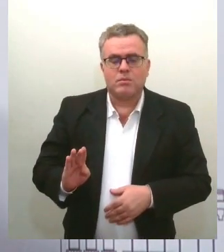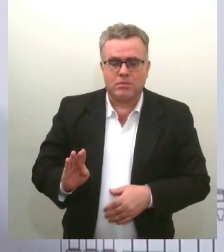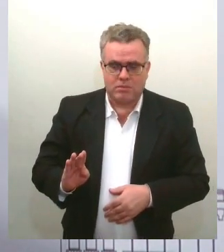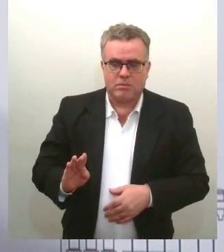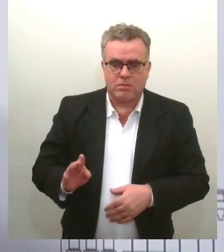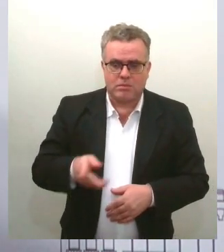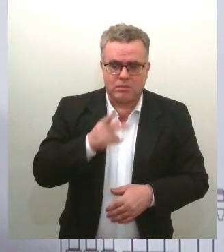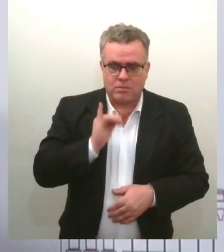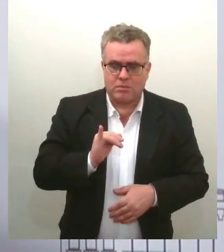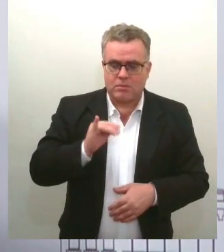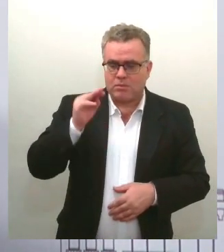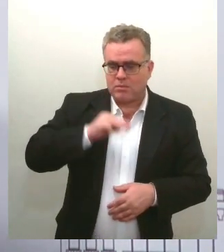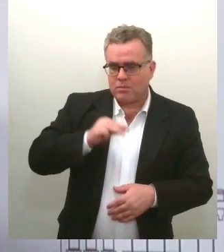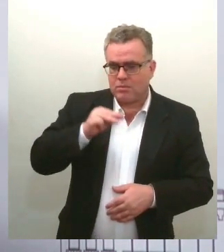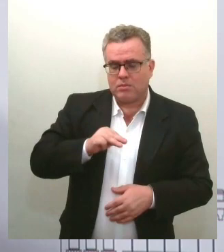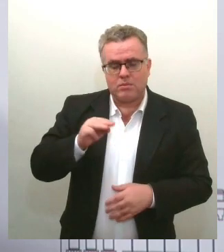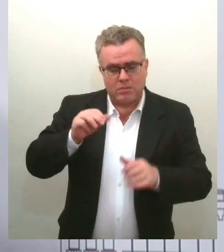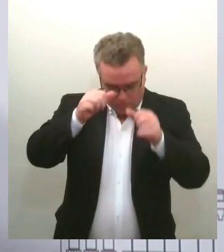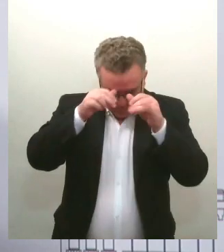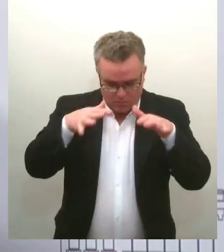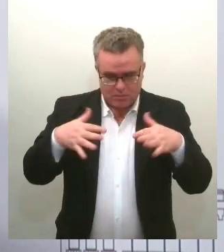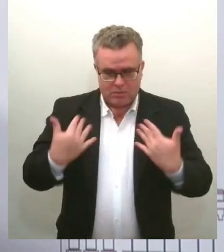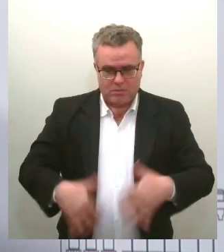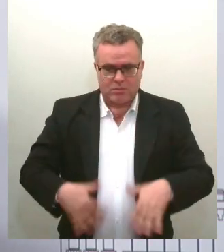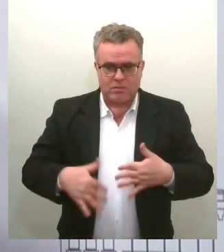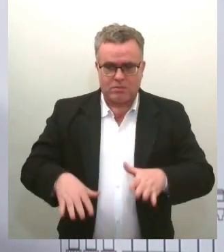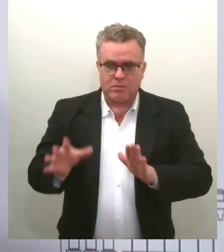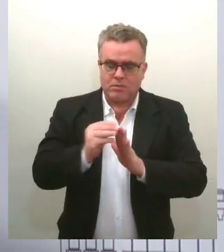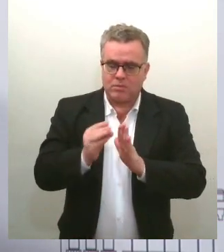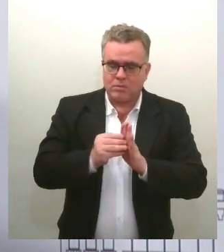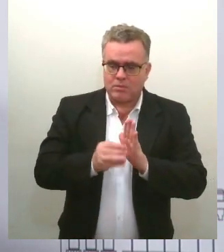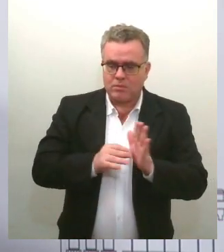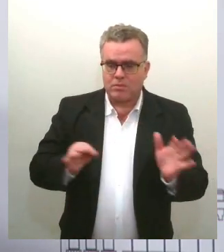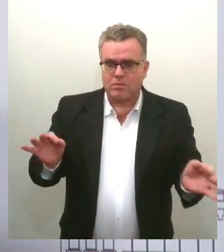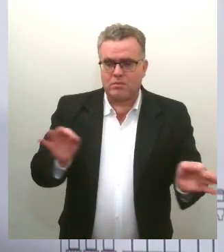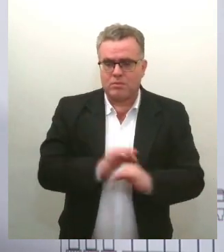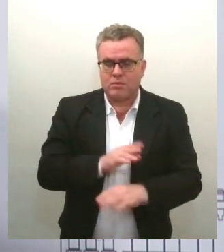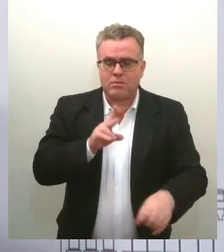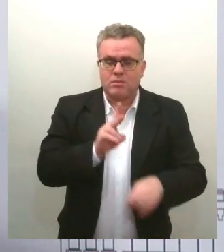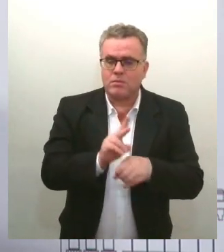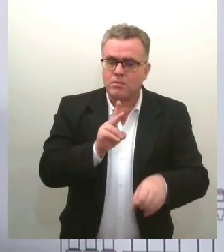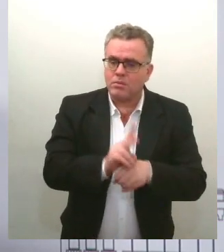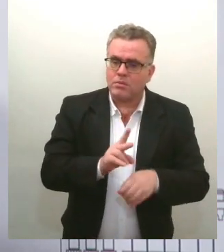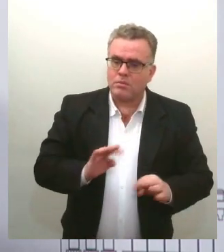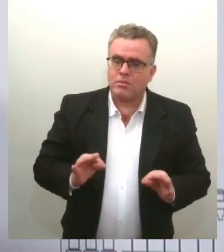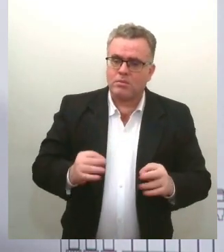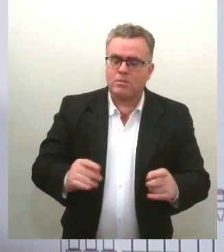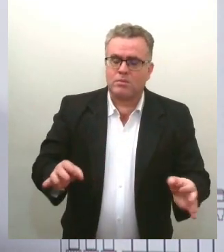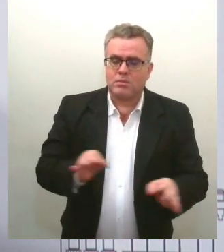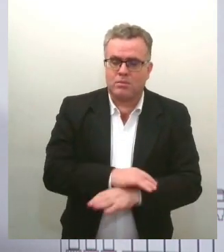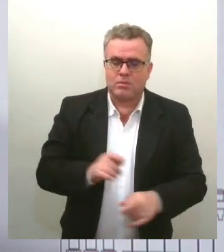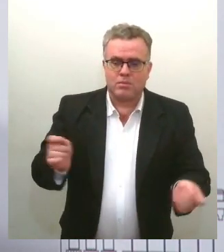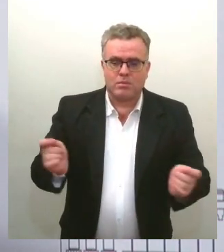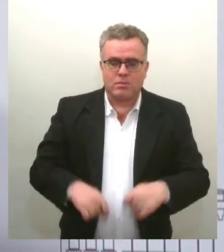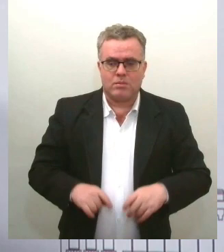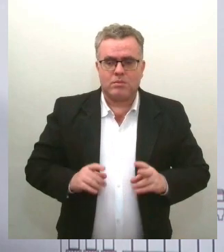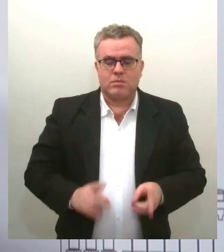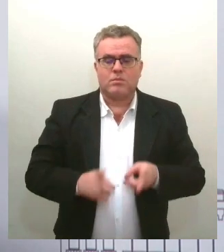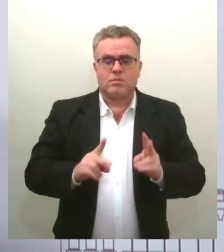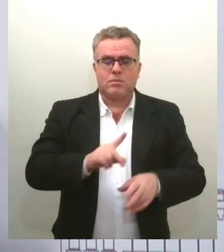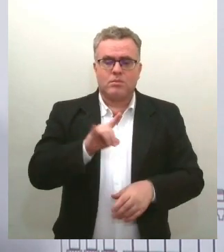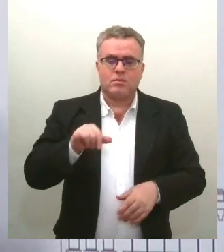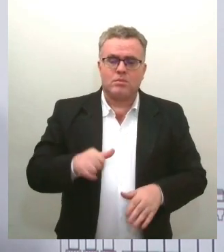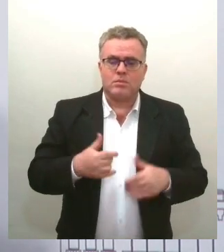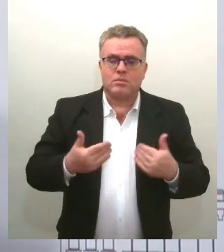instituições de amparo aos autistas, de forma que foi um dia assim, brilhante, todos